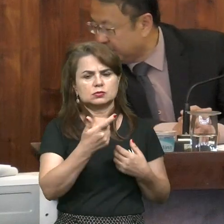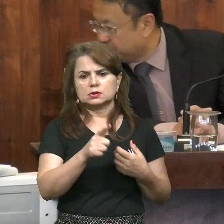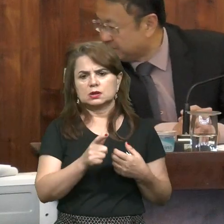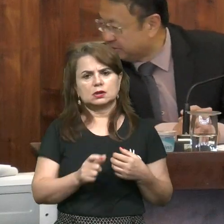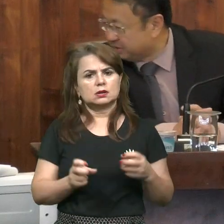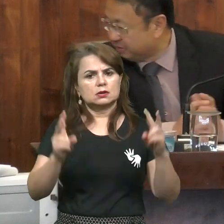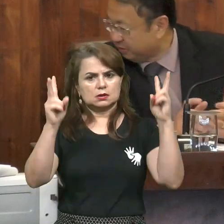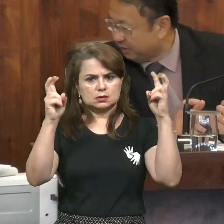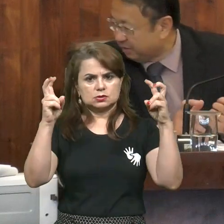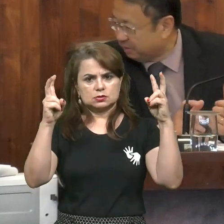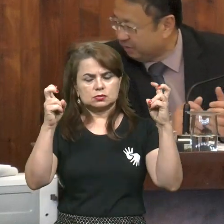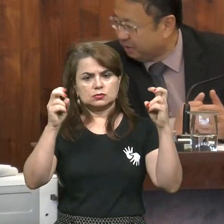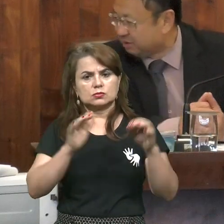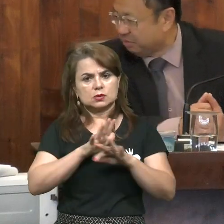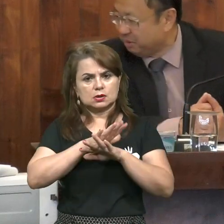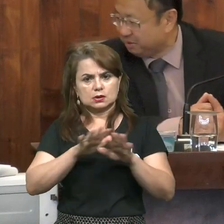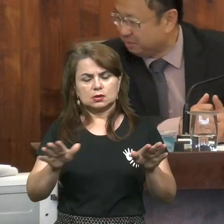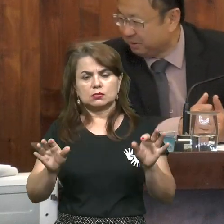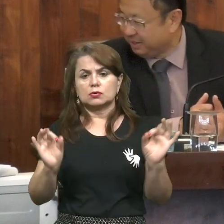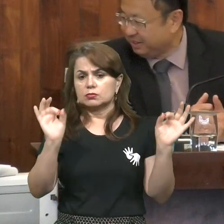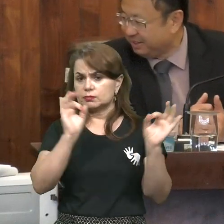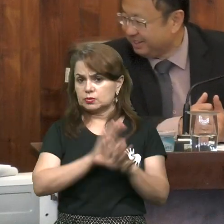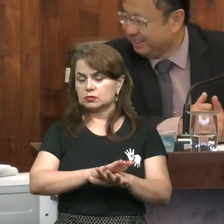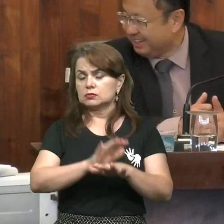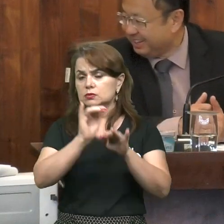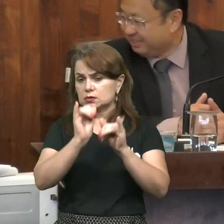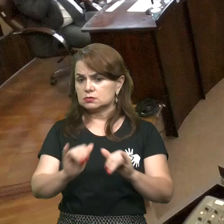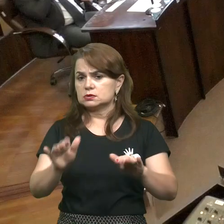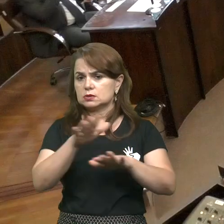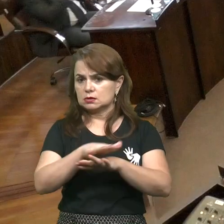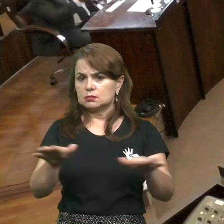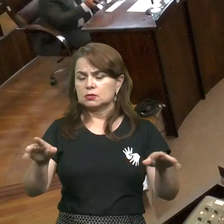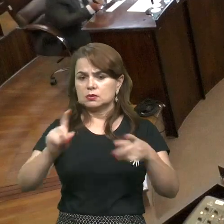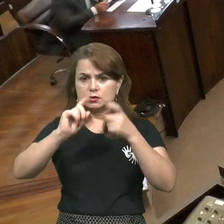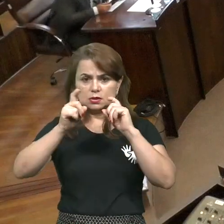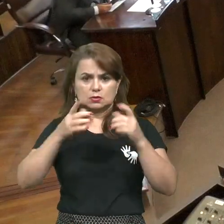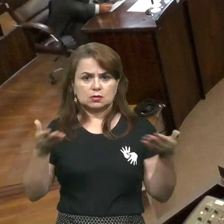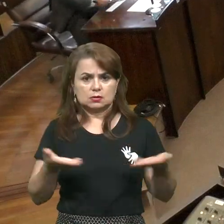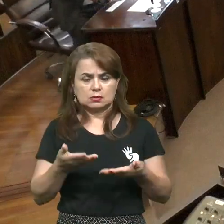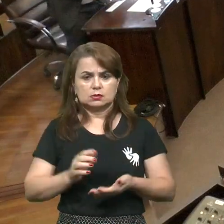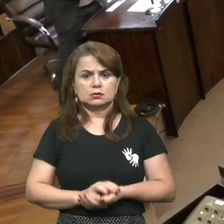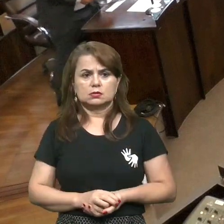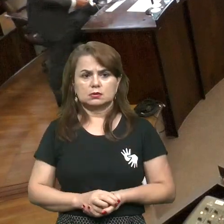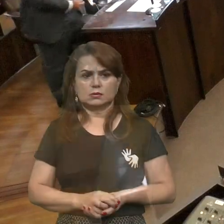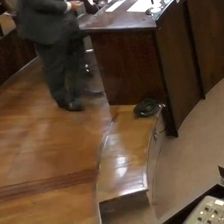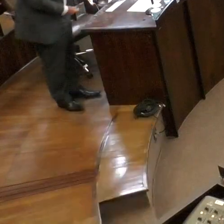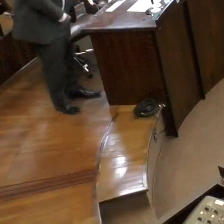havendo mais matéria a ser tratada, agradecendo a presença e a colaboração de todos, declaro encerrada a presente sessão ordinária.